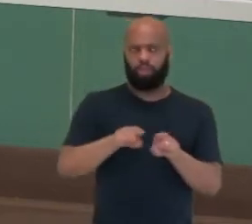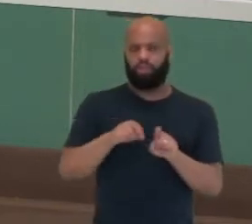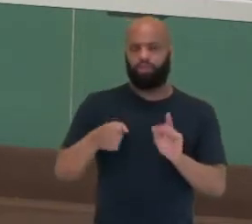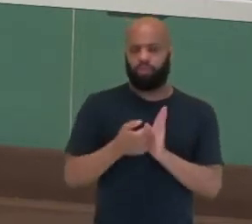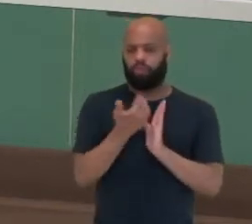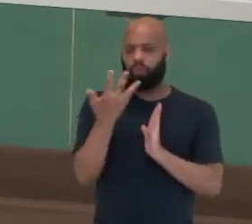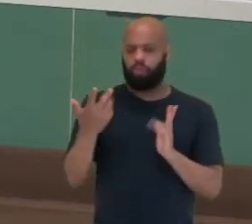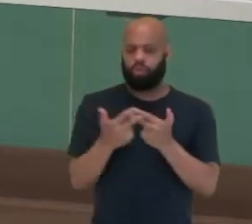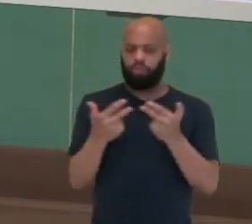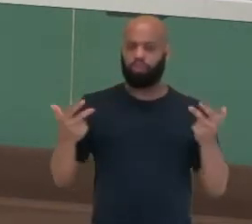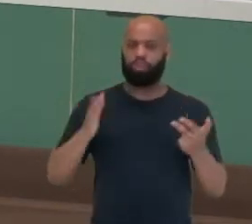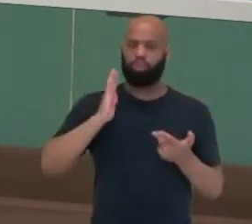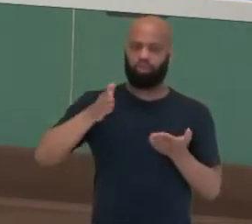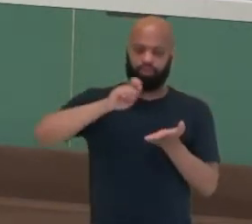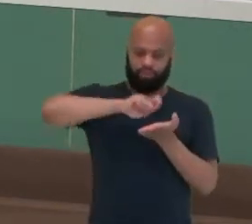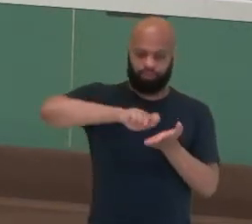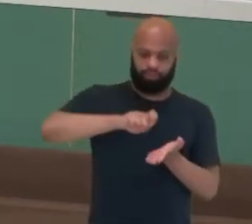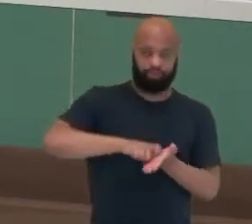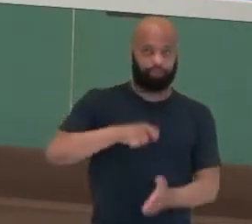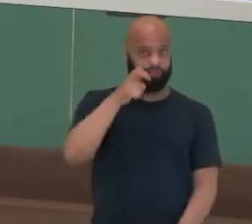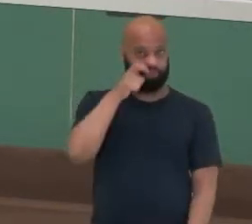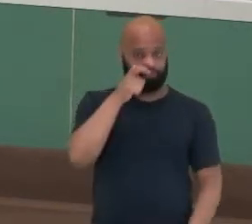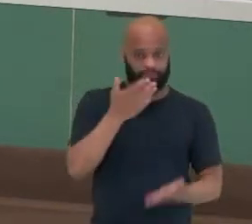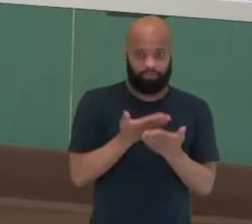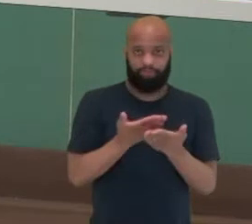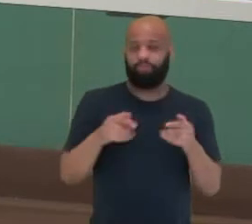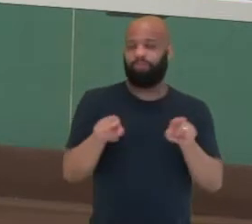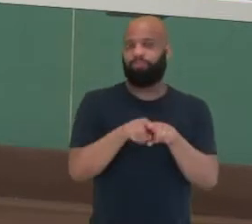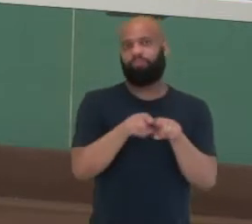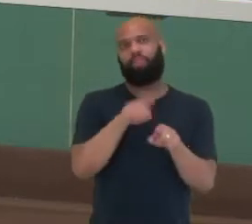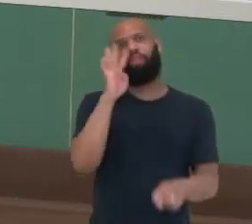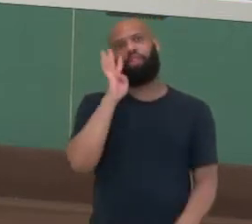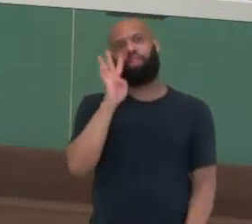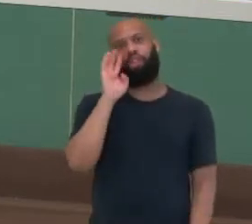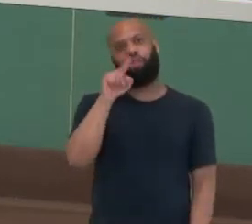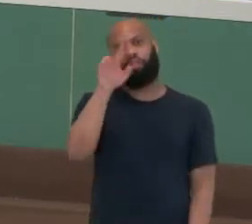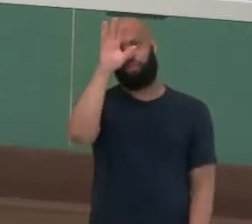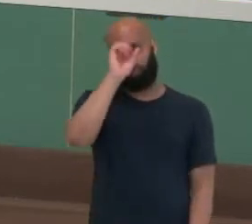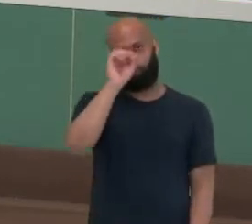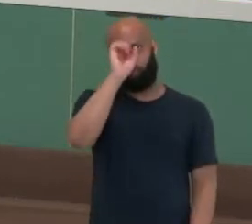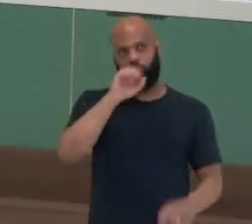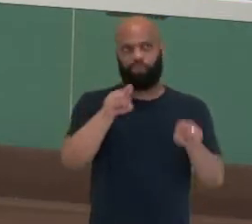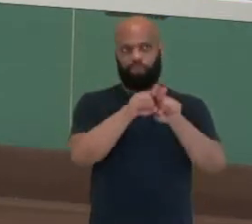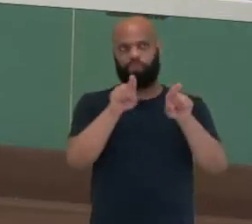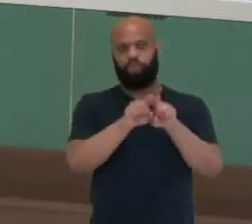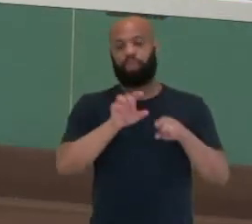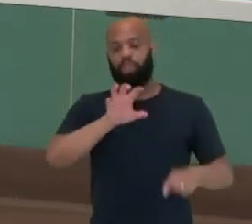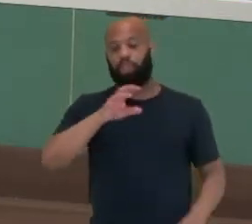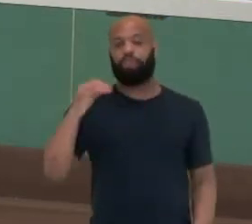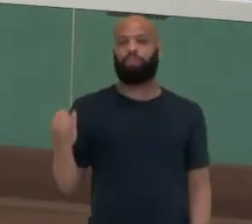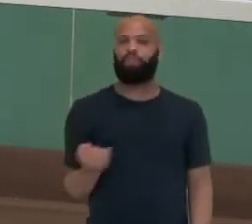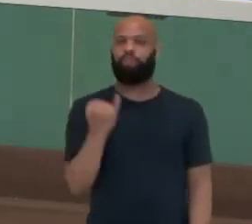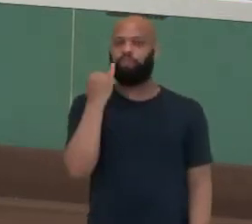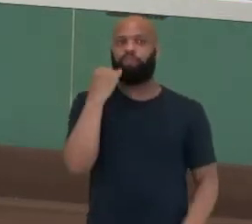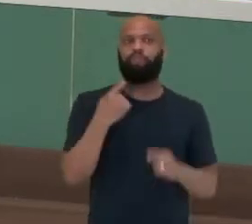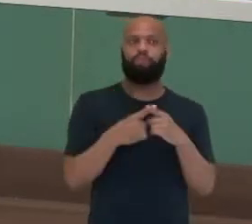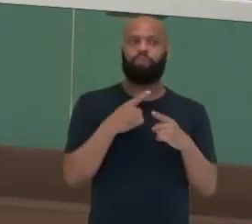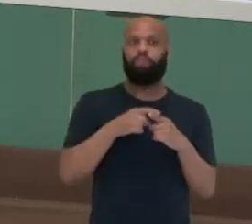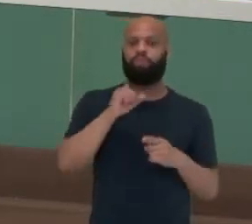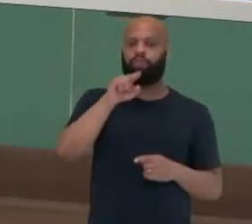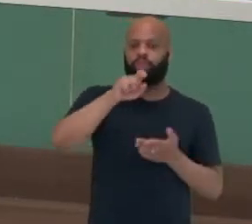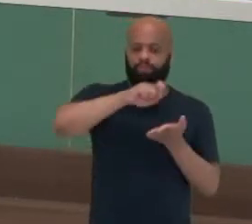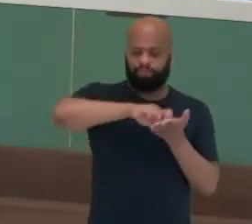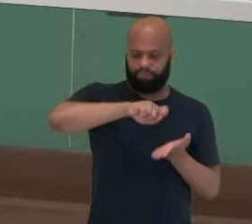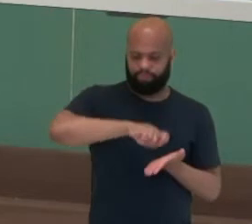já registrou assistindo essas aulas? Quanta coisa legal você aprendeu? E isso que é importante. Quando você registra,